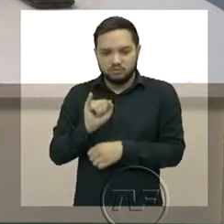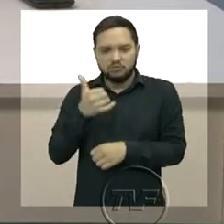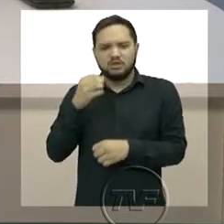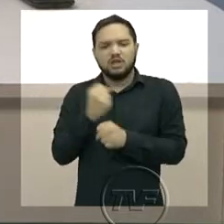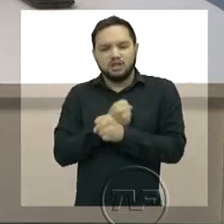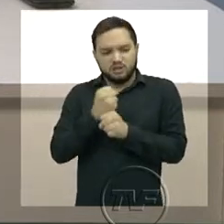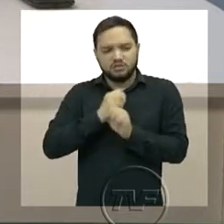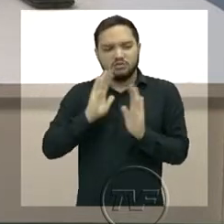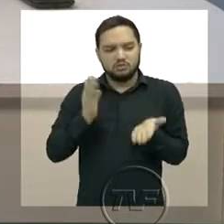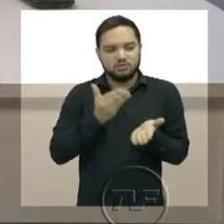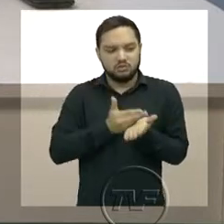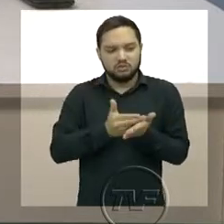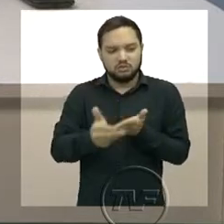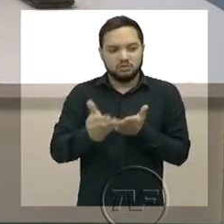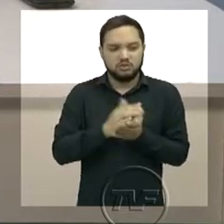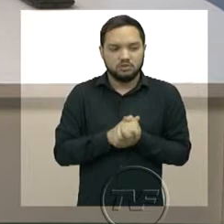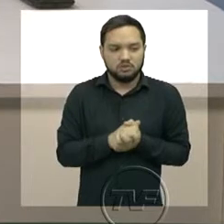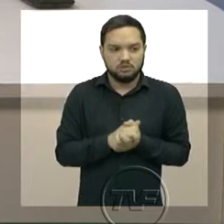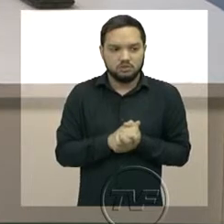10 anos,